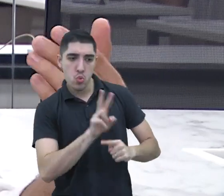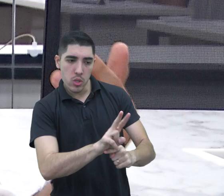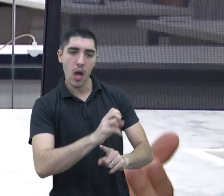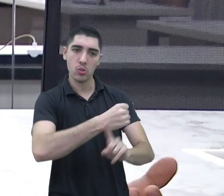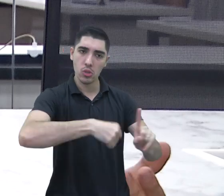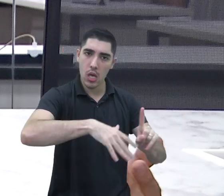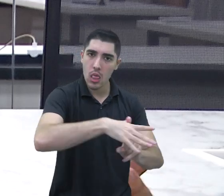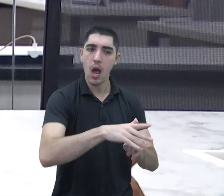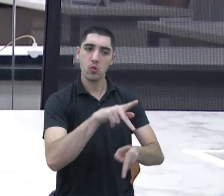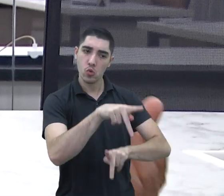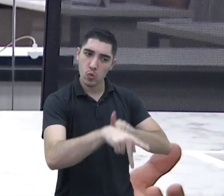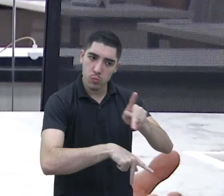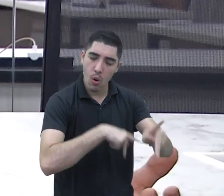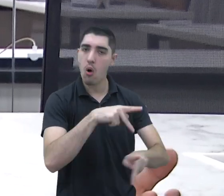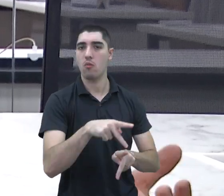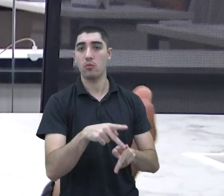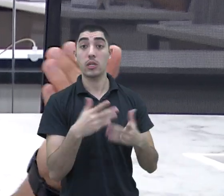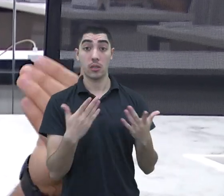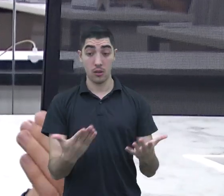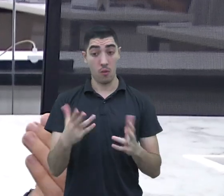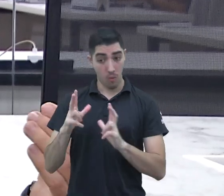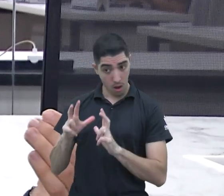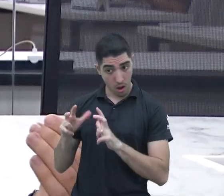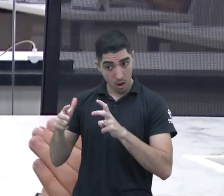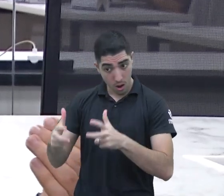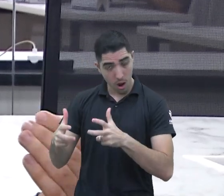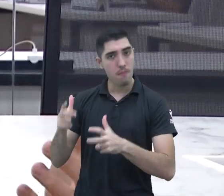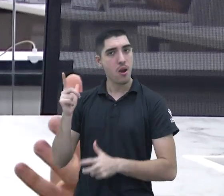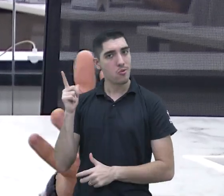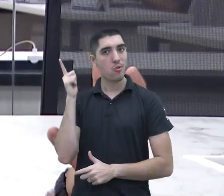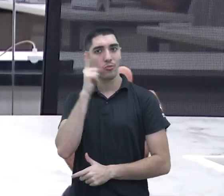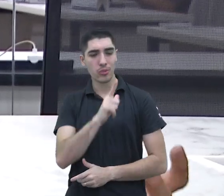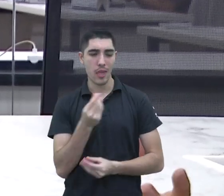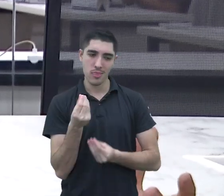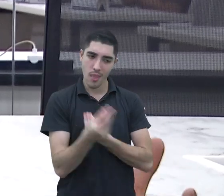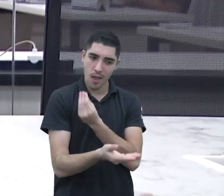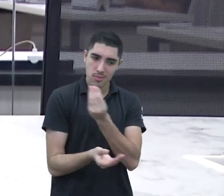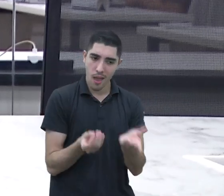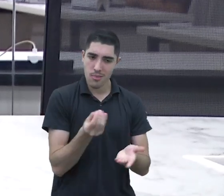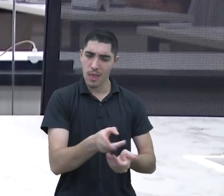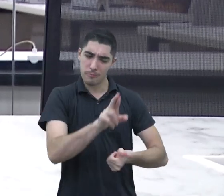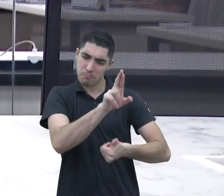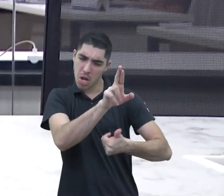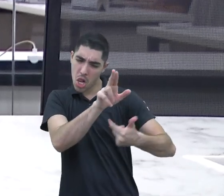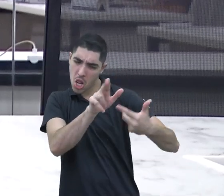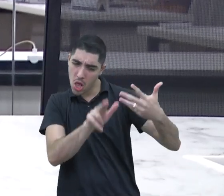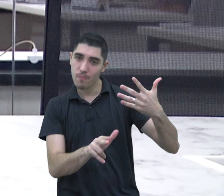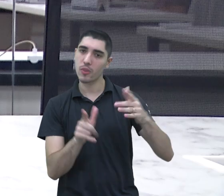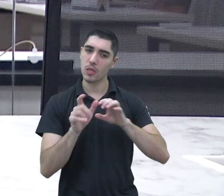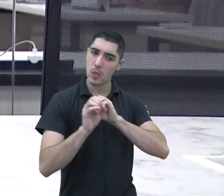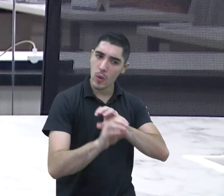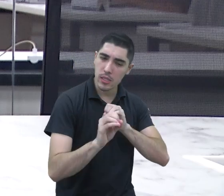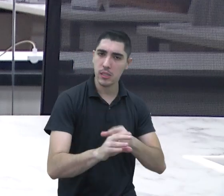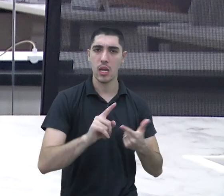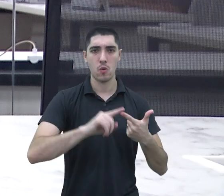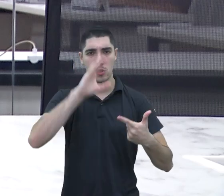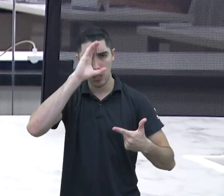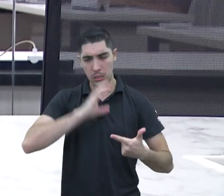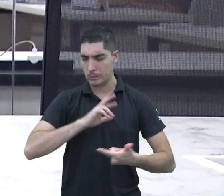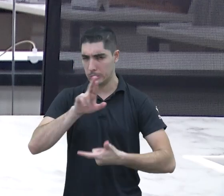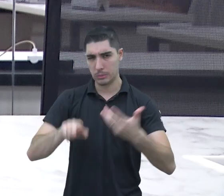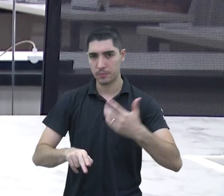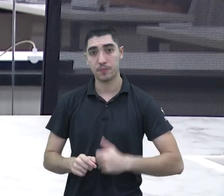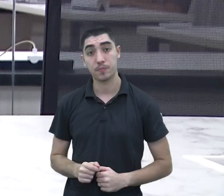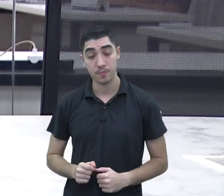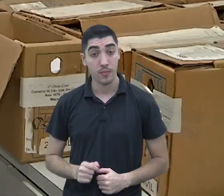público pensar na sociedade, pensar no próximo. Com essas parcerias, a Câmara consegue atingir esse objetivo da melhor maneira, garantindo